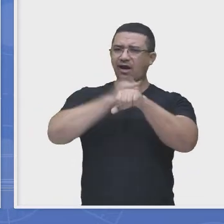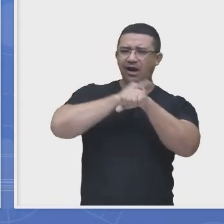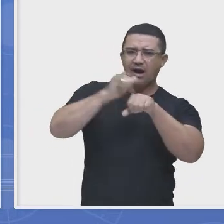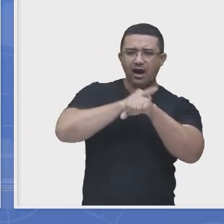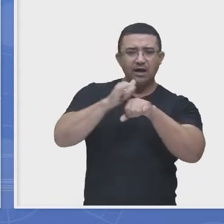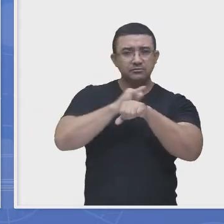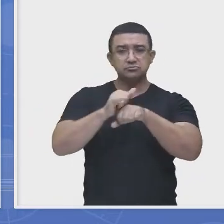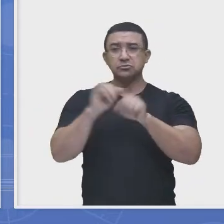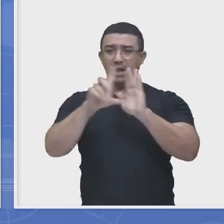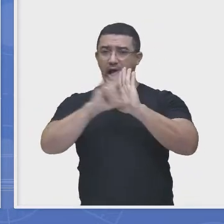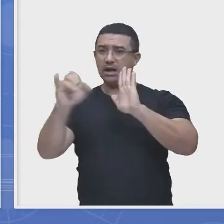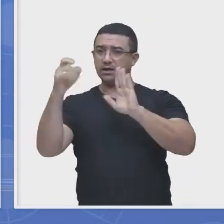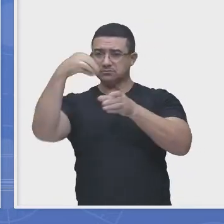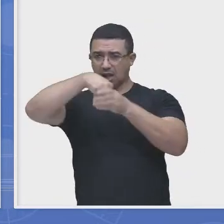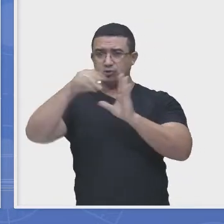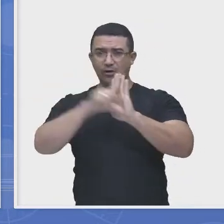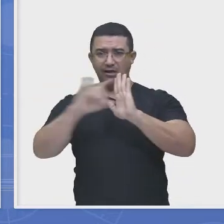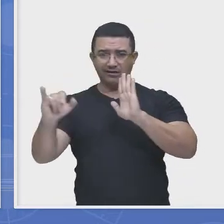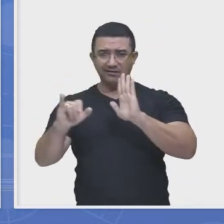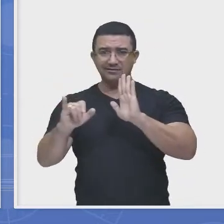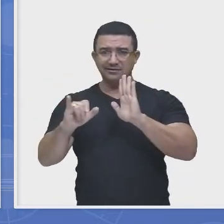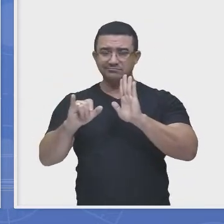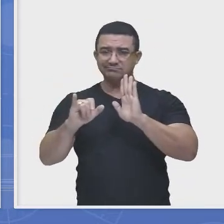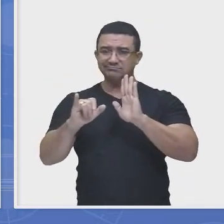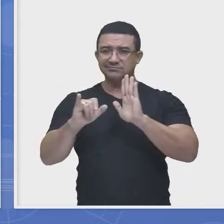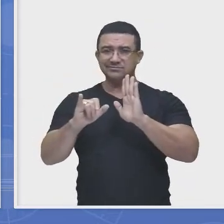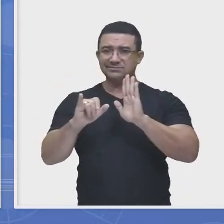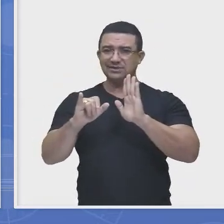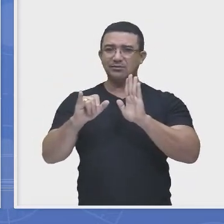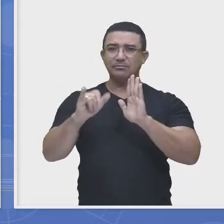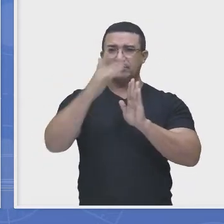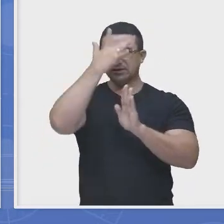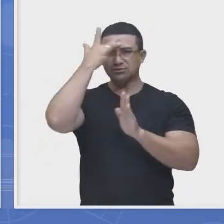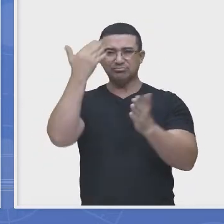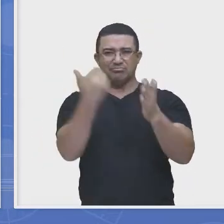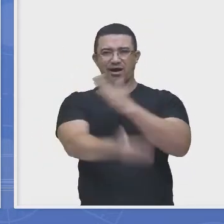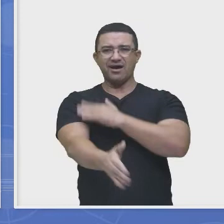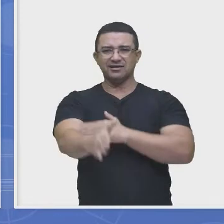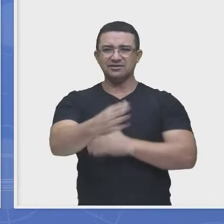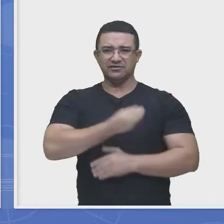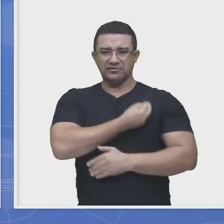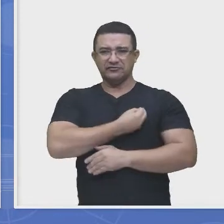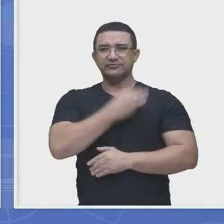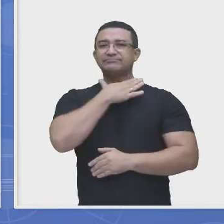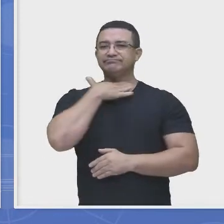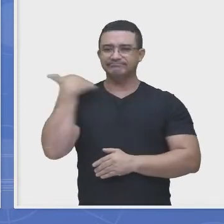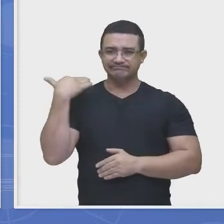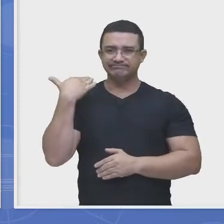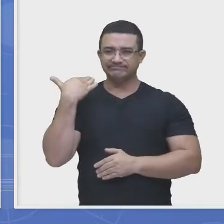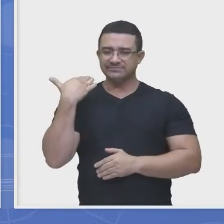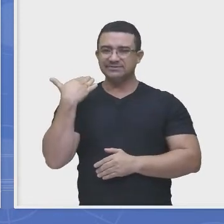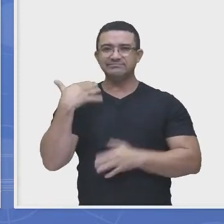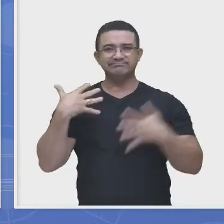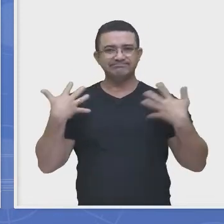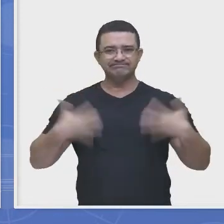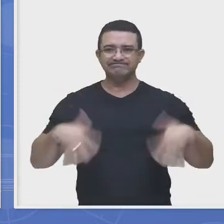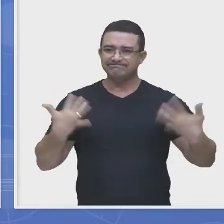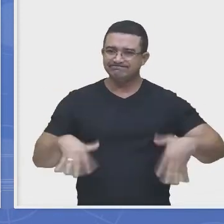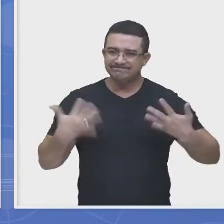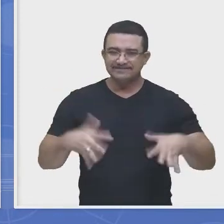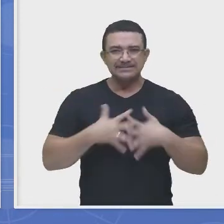de uma pessoa. Olha como isso é contraditório, né? Tem um certo ponto, um paradoxo. Muitas